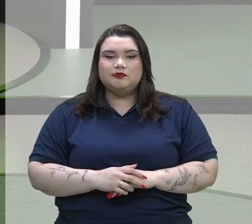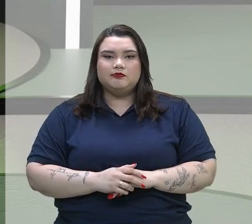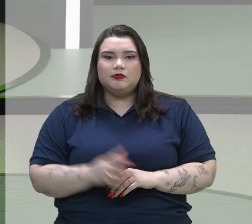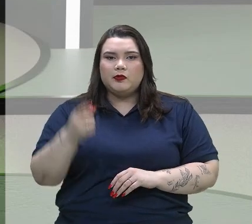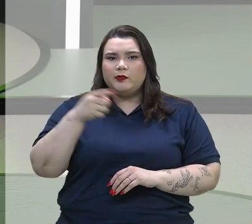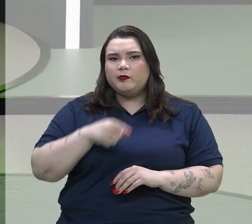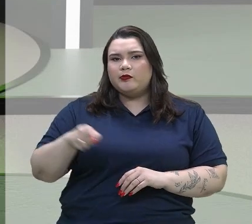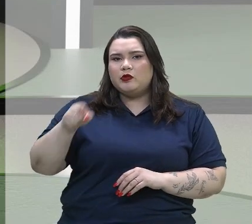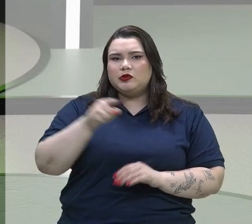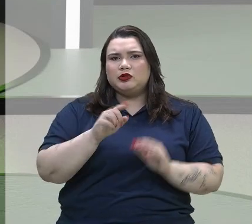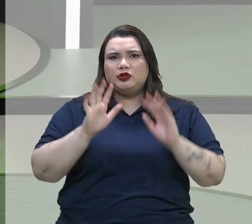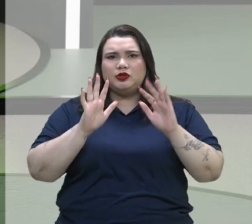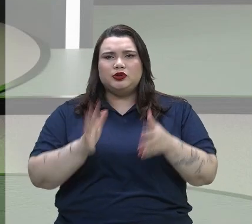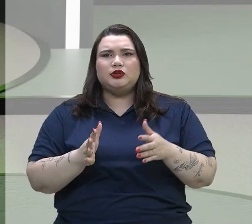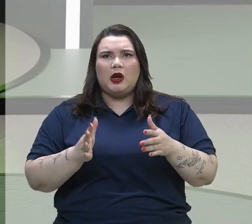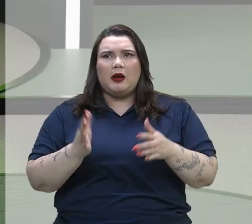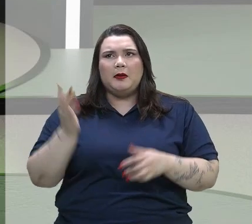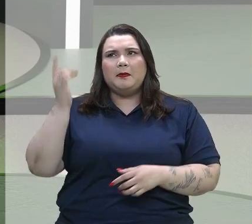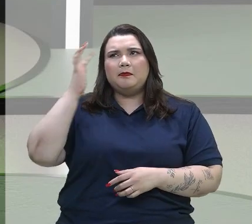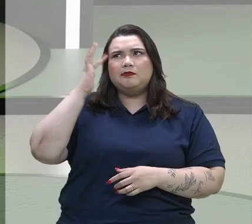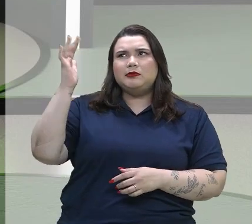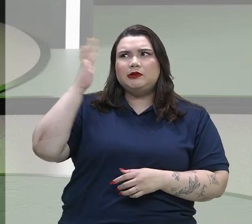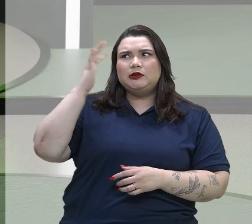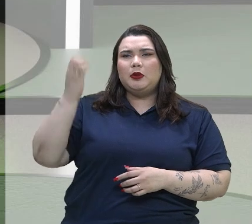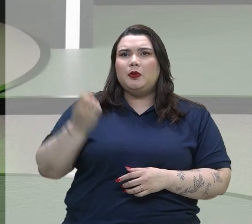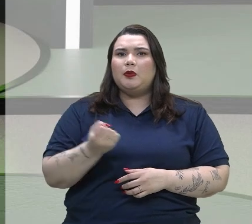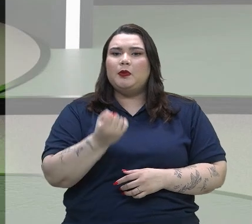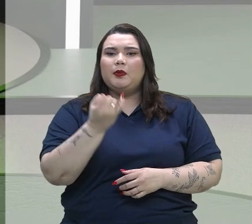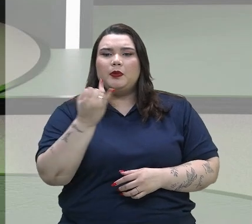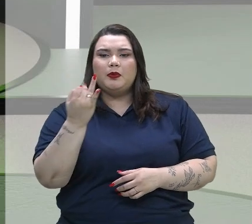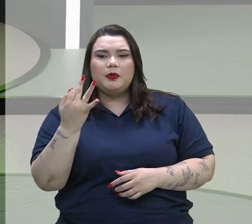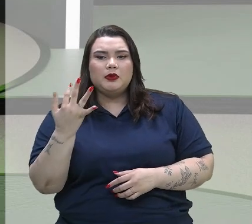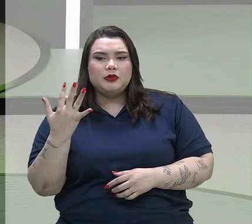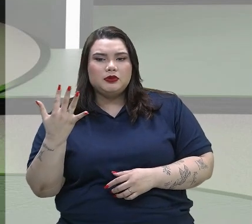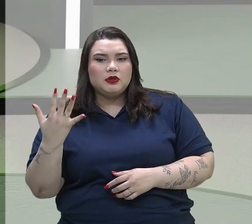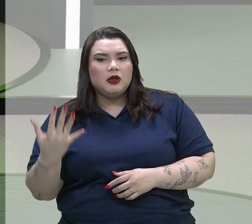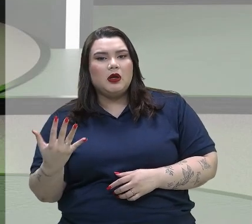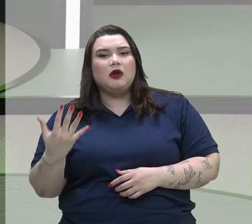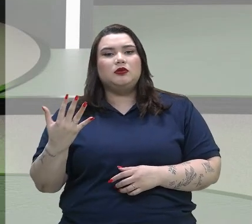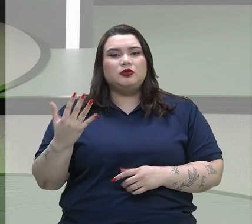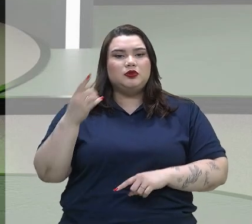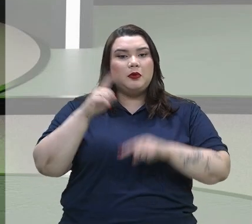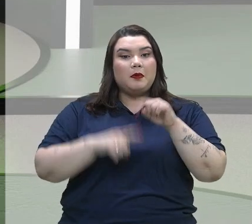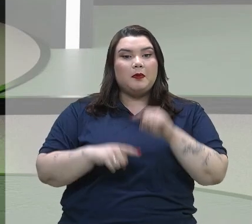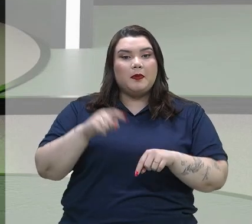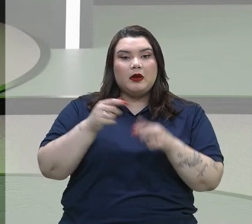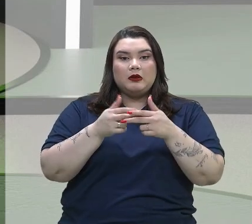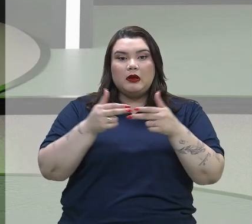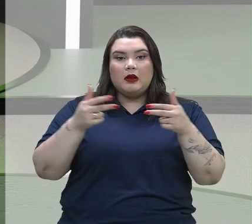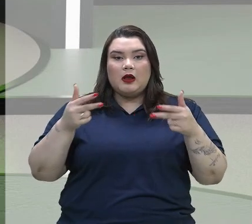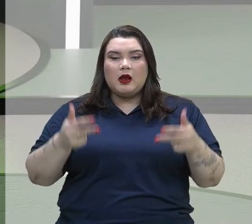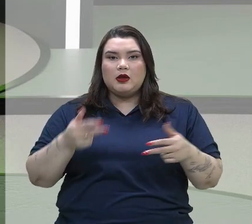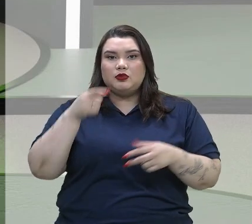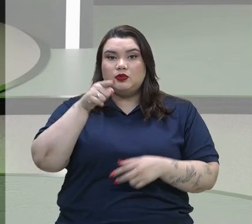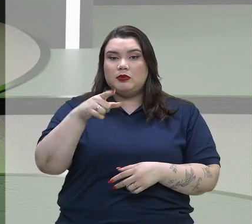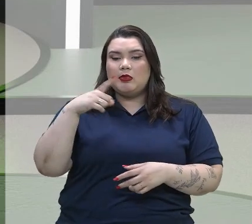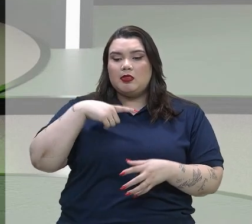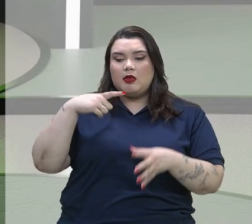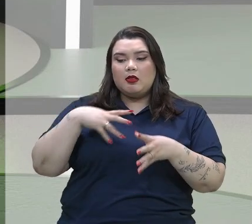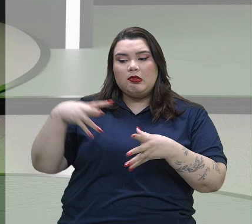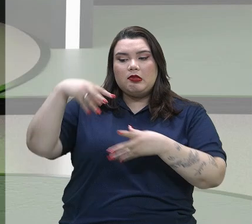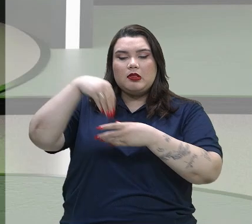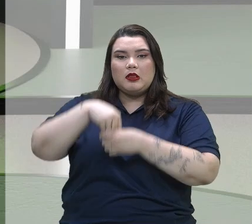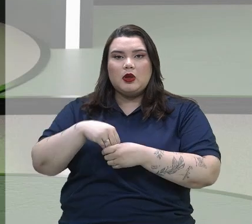Você já pensou na quantidade de objetos que você possui na